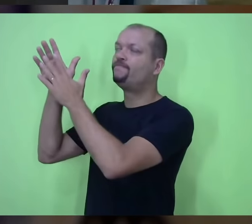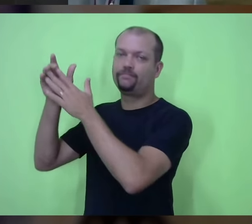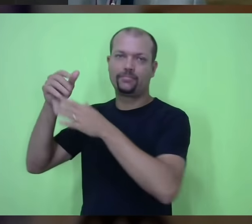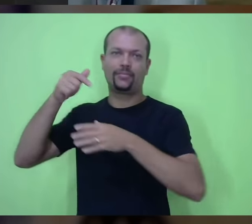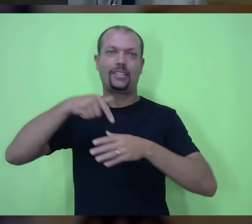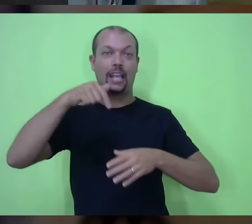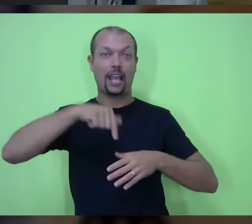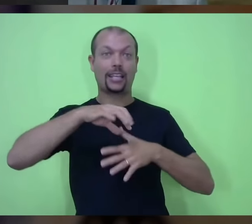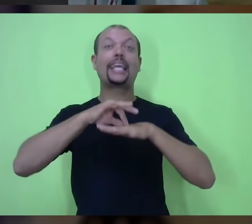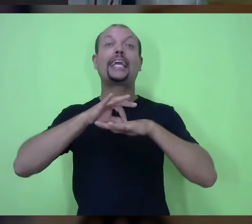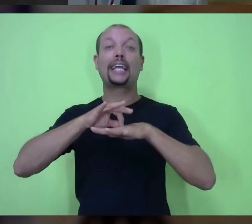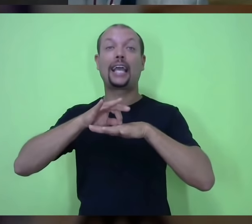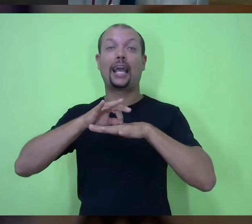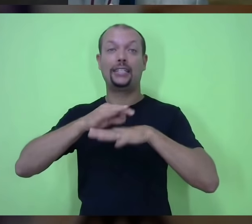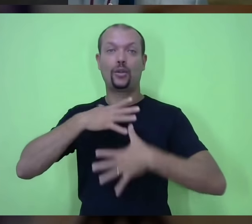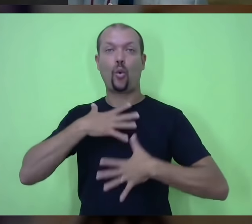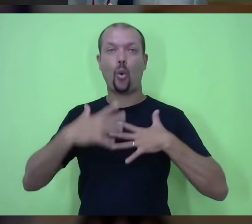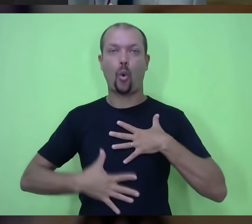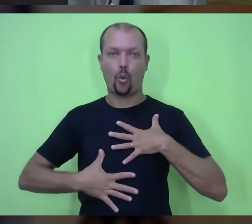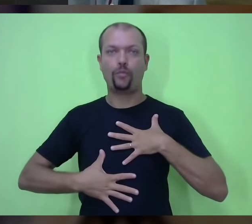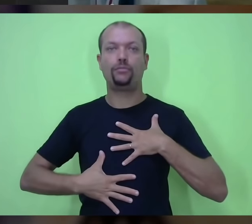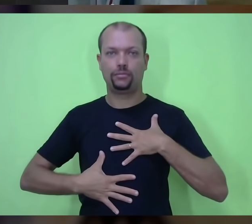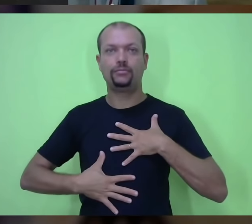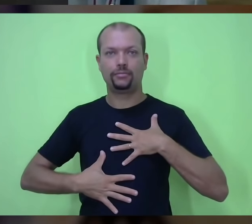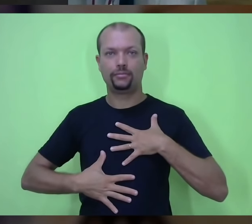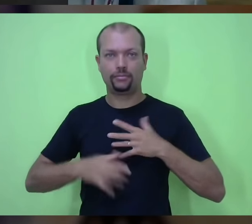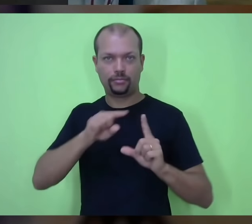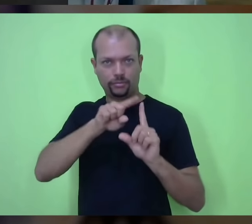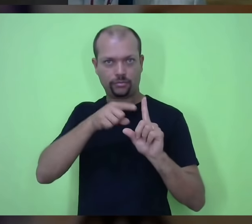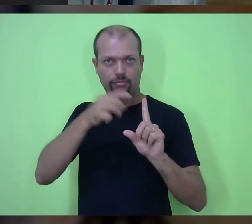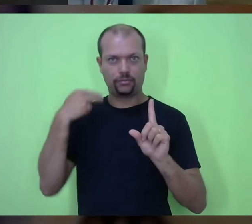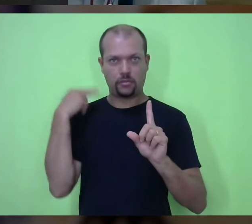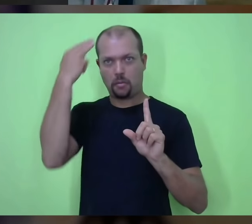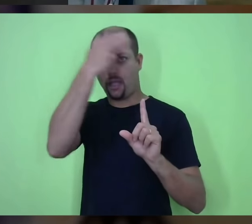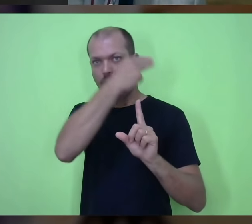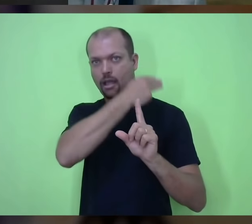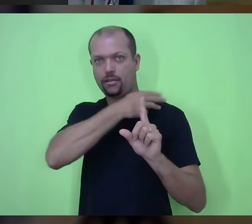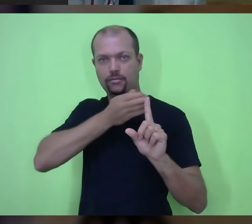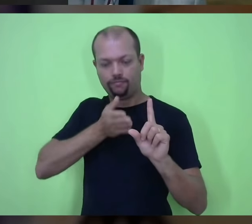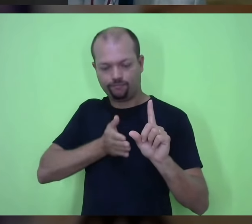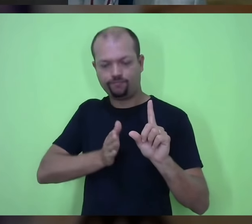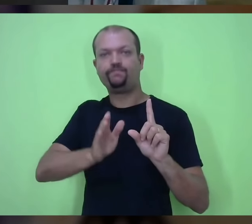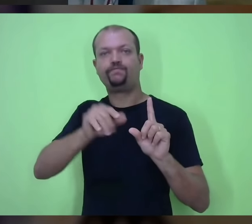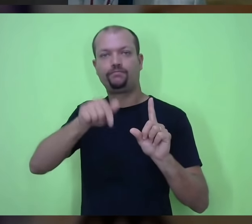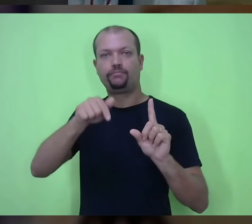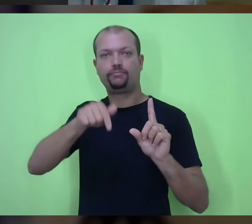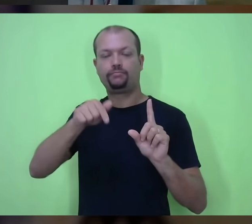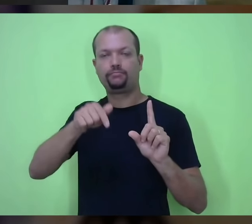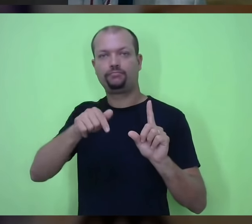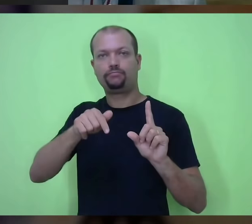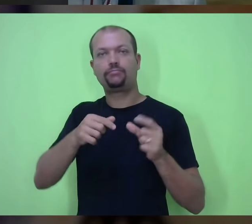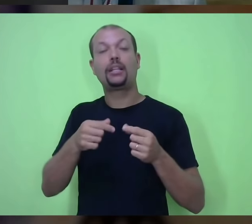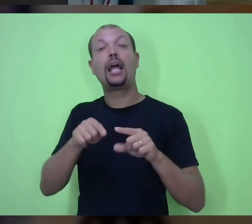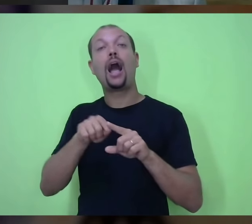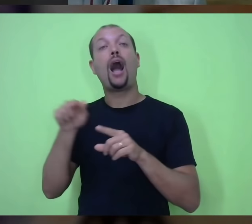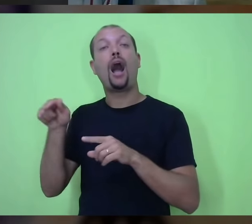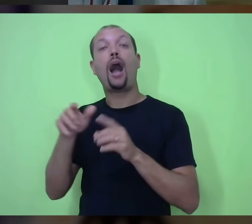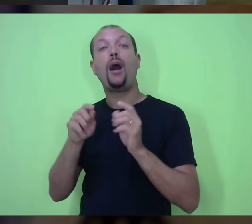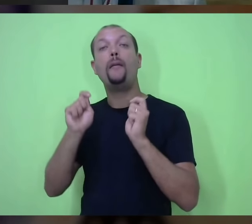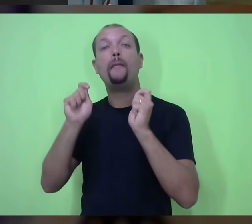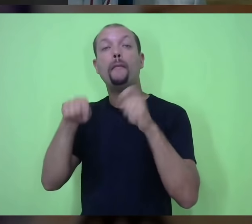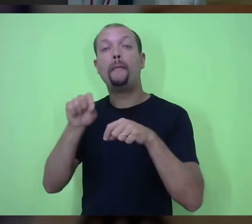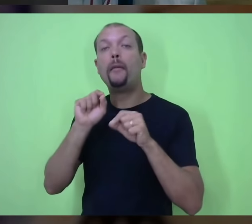se torna carne a partir do ventre de sua mãe Maria e ele nasce como um ser humano, ele agora